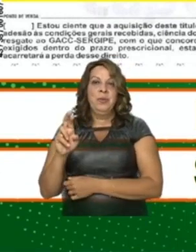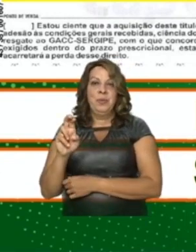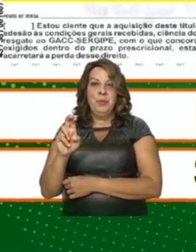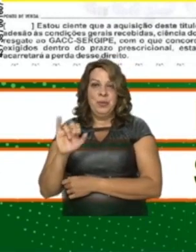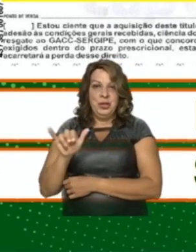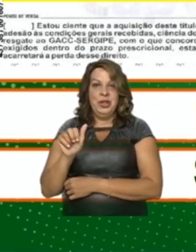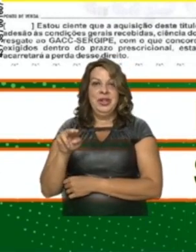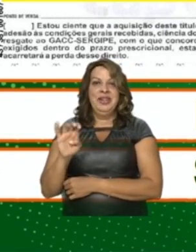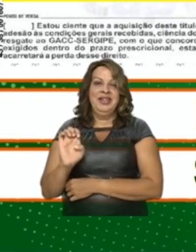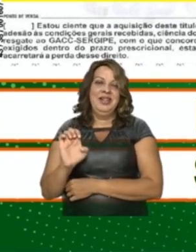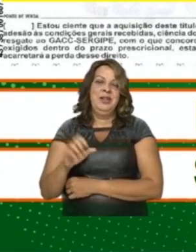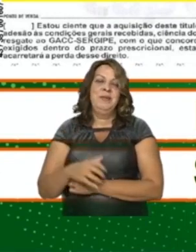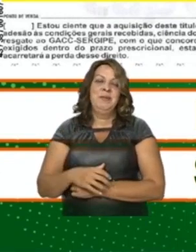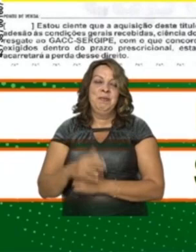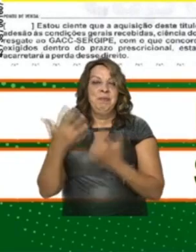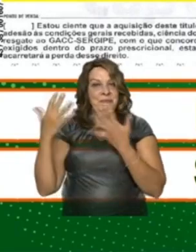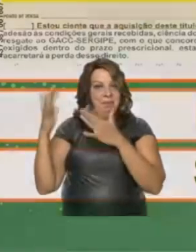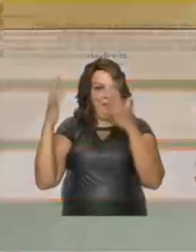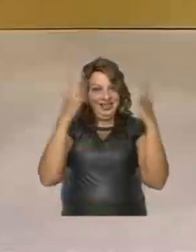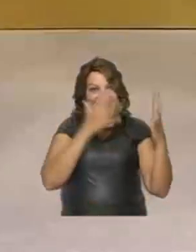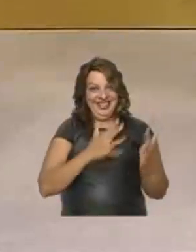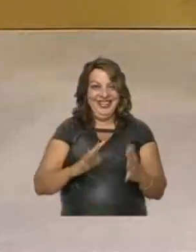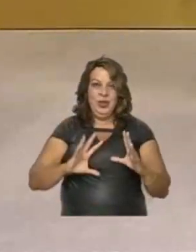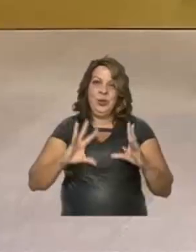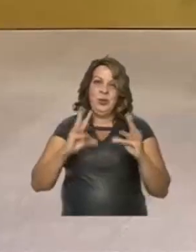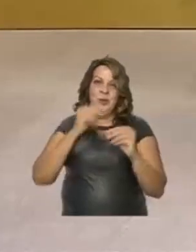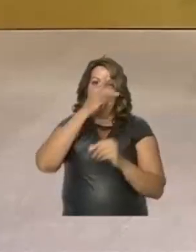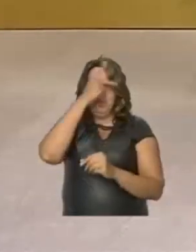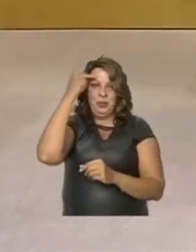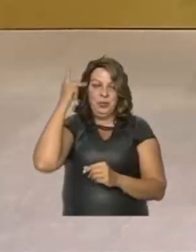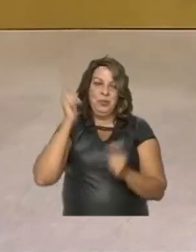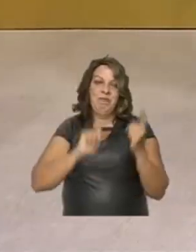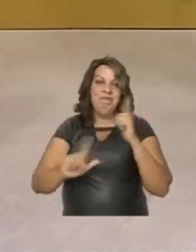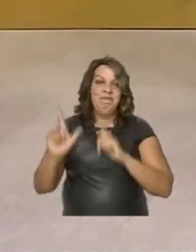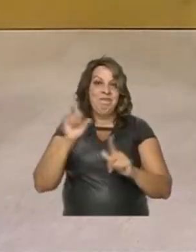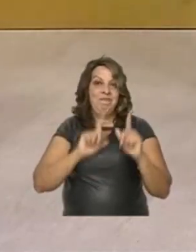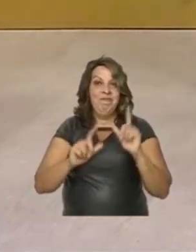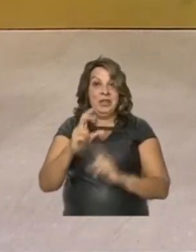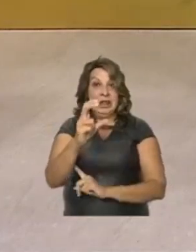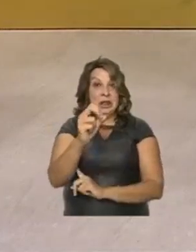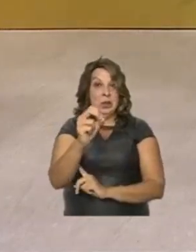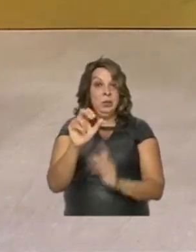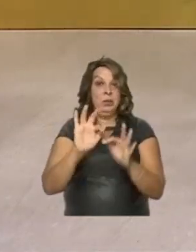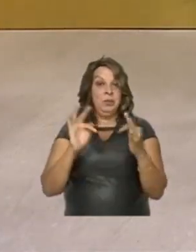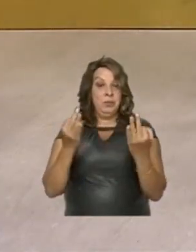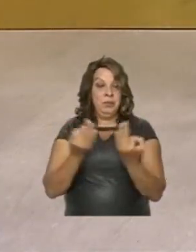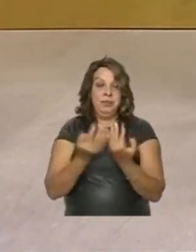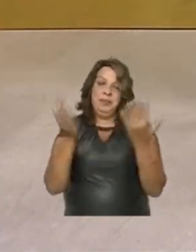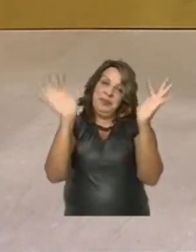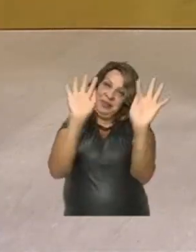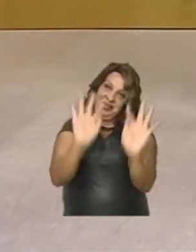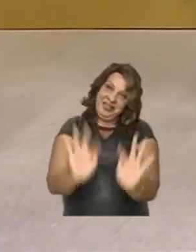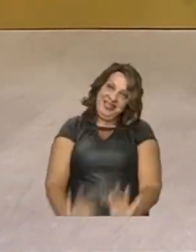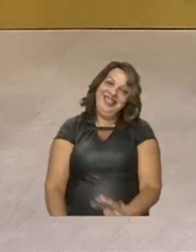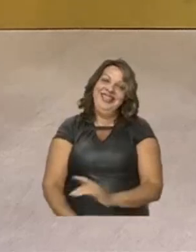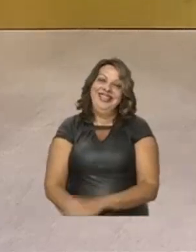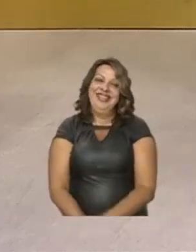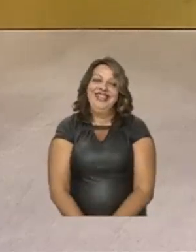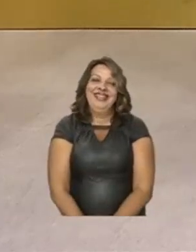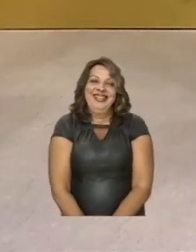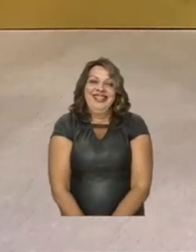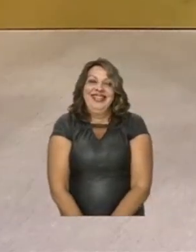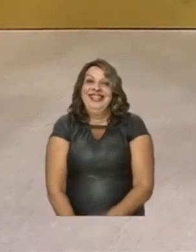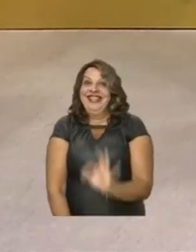Laranjeiras. Parabéns para todos vocês, contemplados, ó, 50 famílias aí felizes da vida.